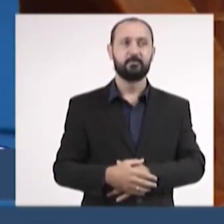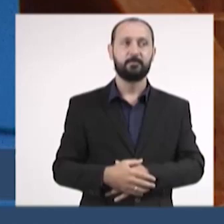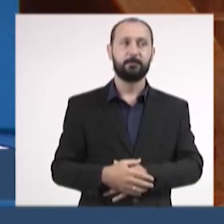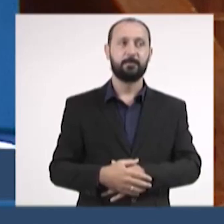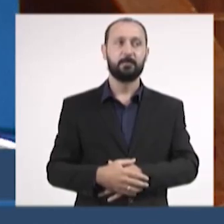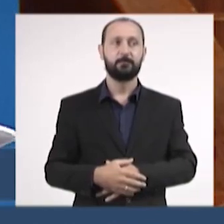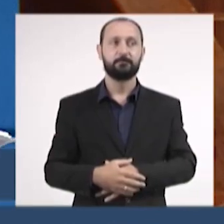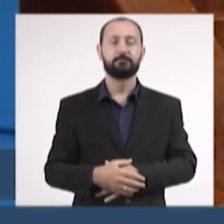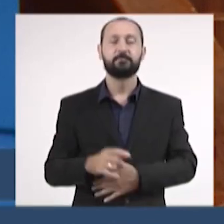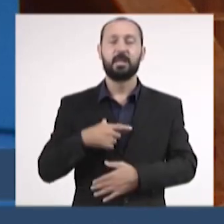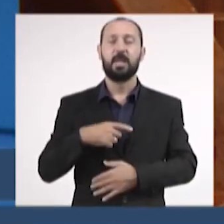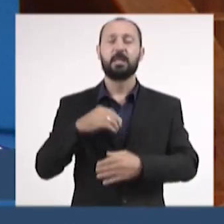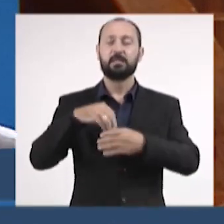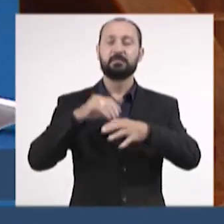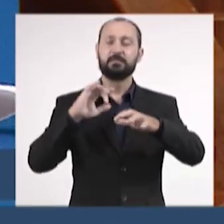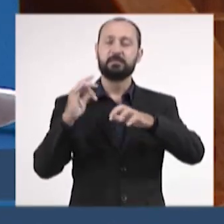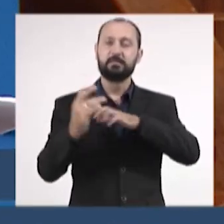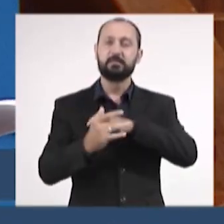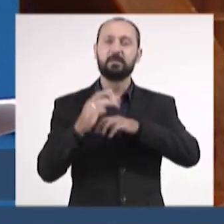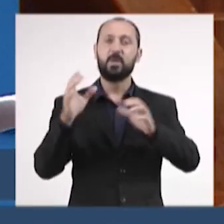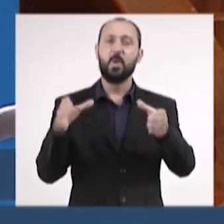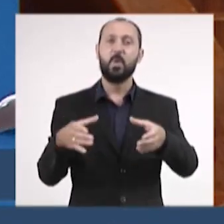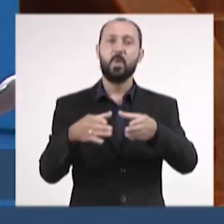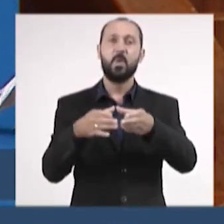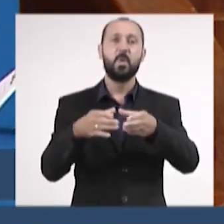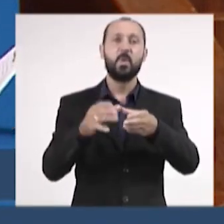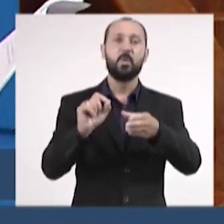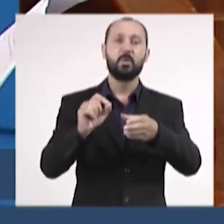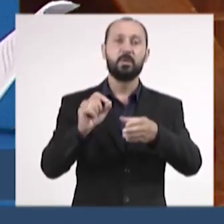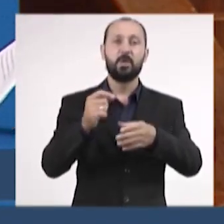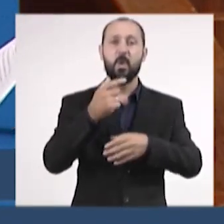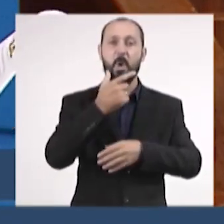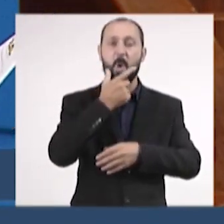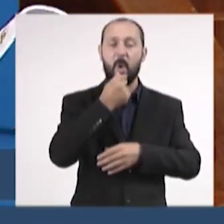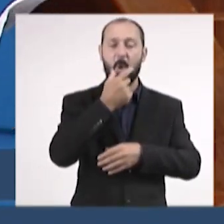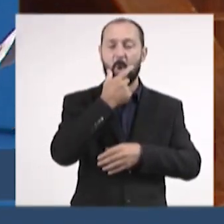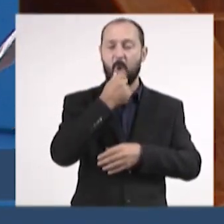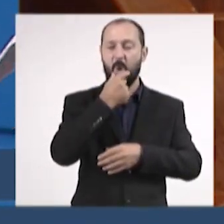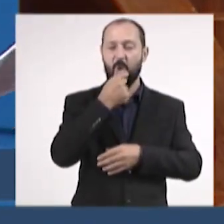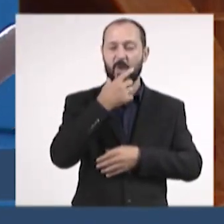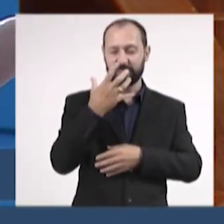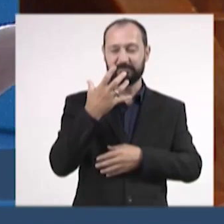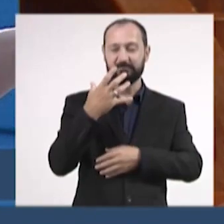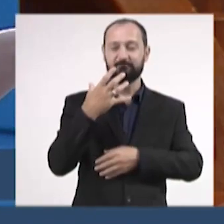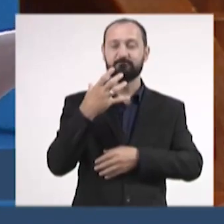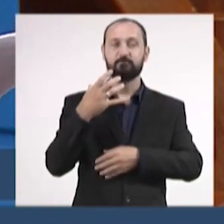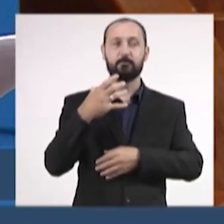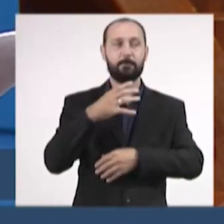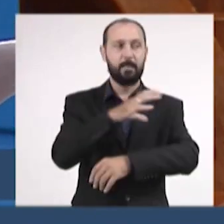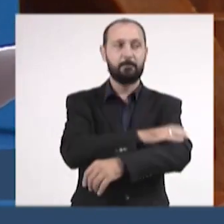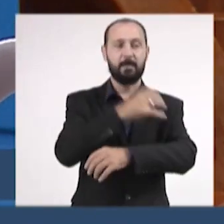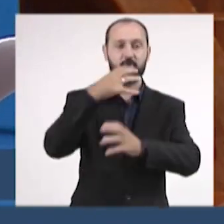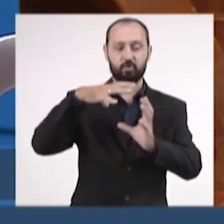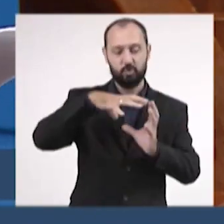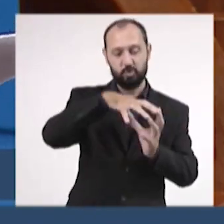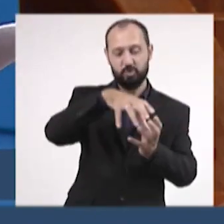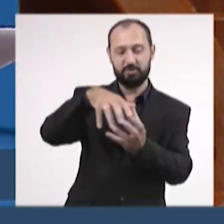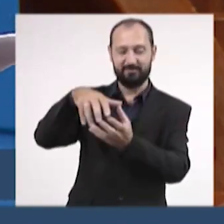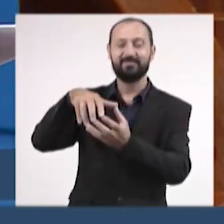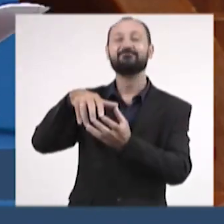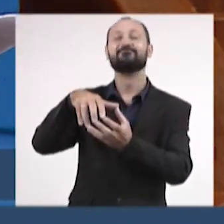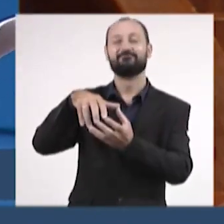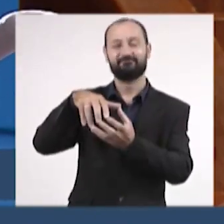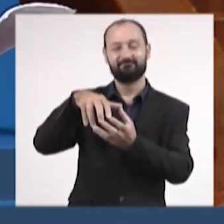amplamente reiterada em redes sociais, em grupos ditos masculinistas, conhecido como machosfera, e